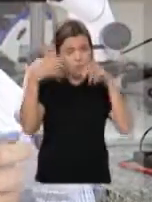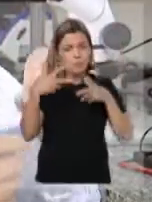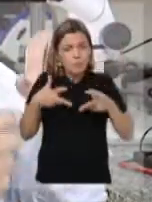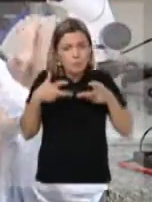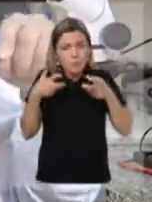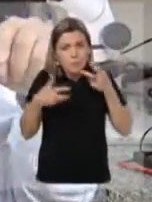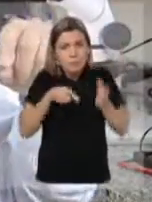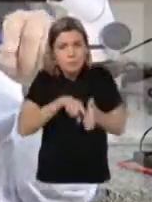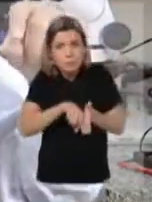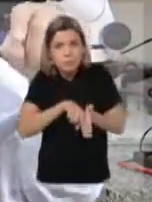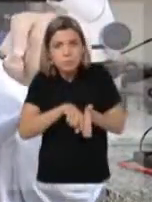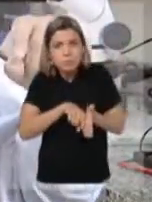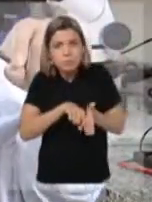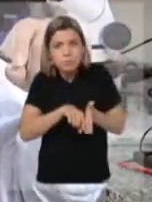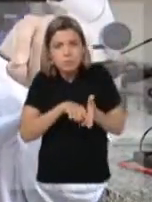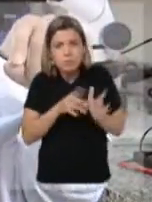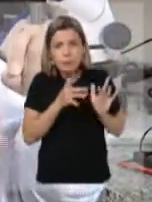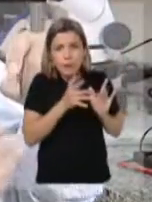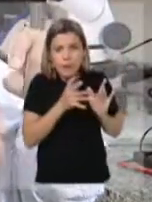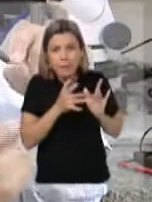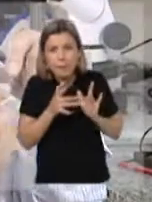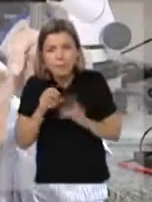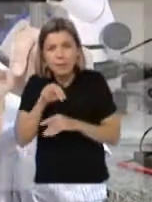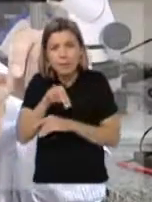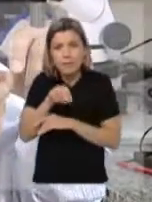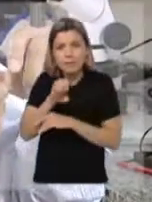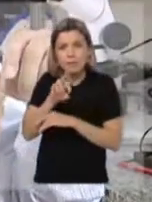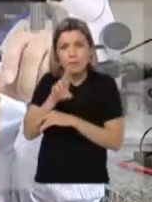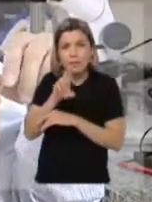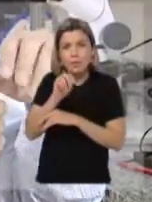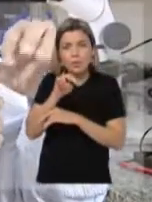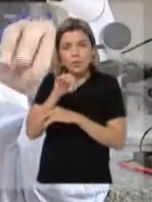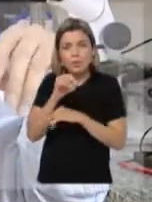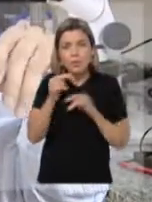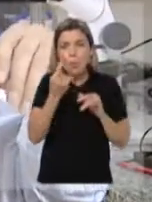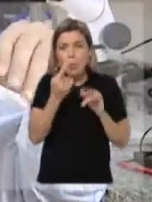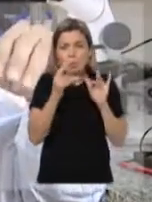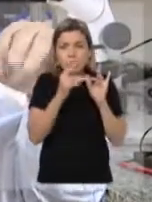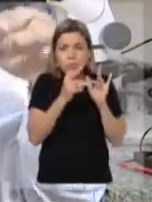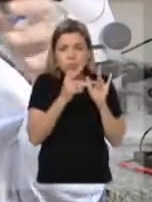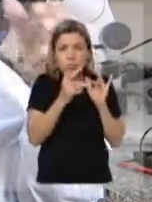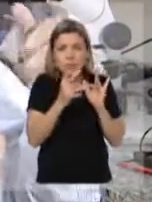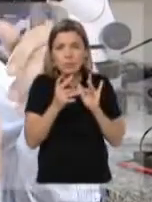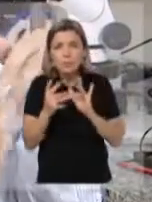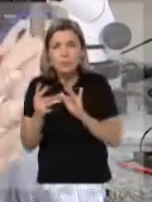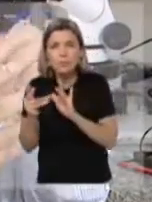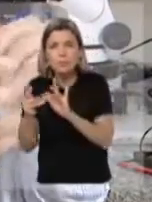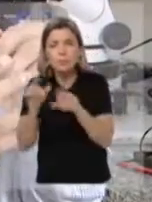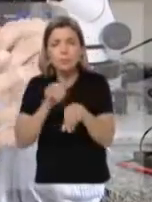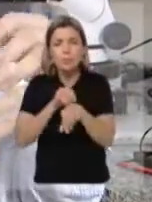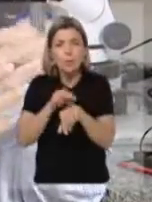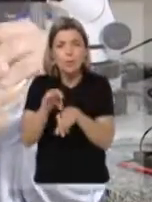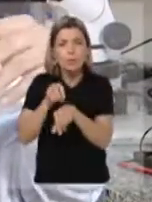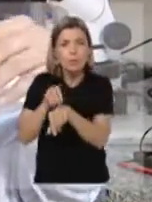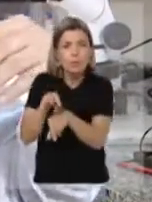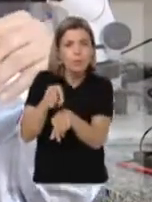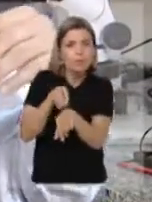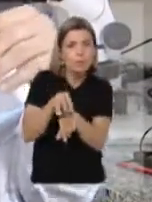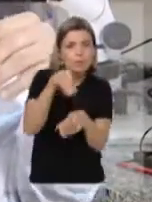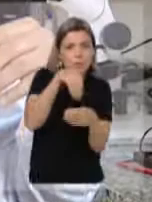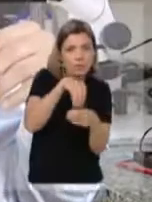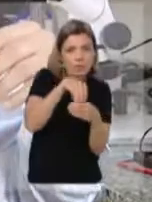de neurônios individuais e tecnologias que permitem registrar